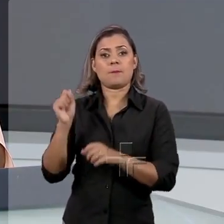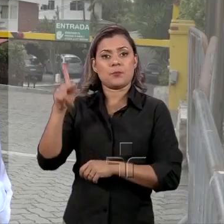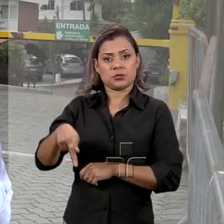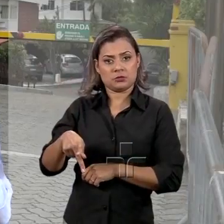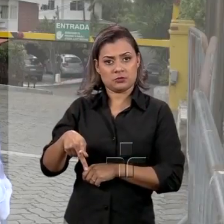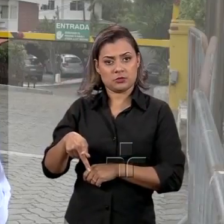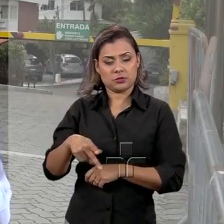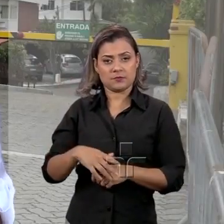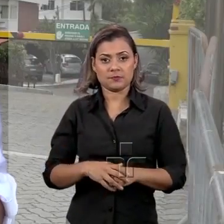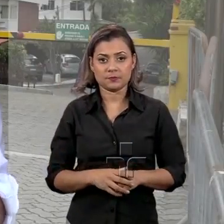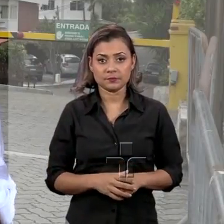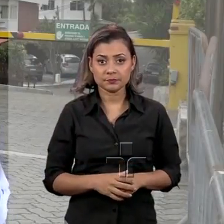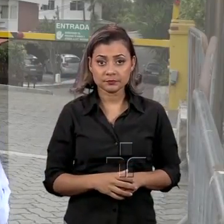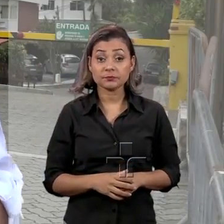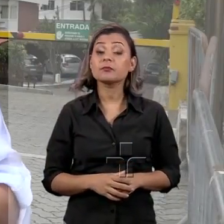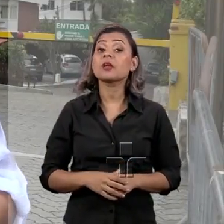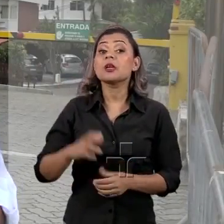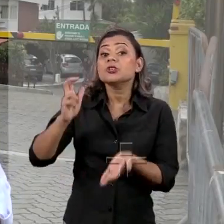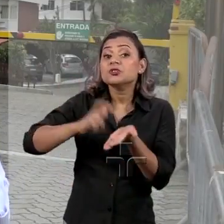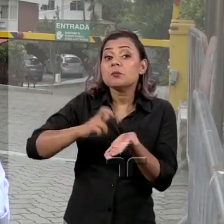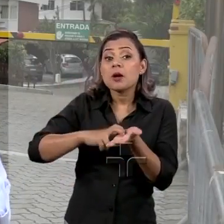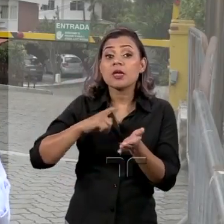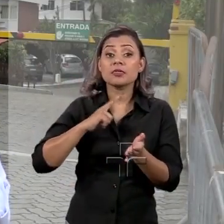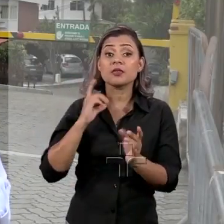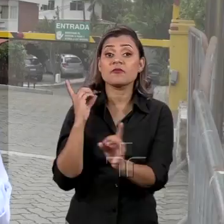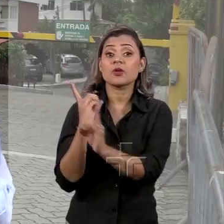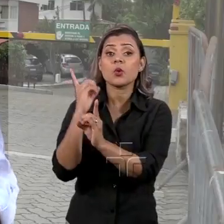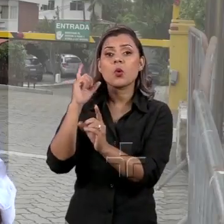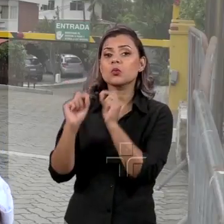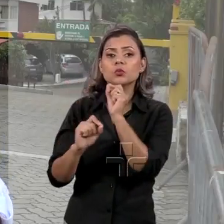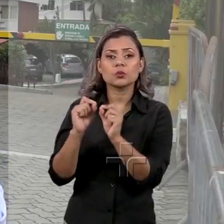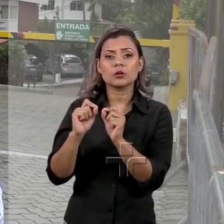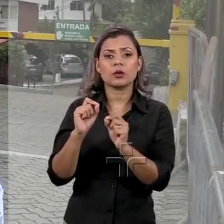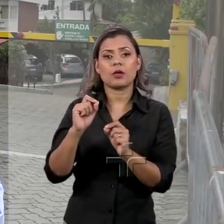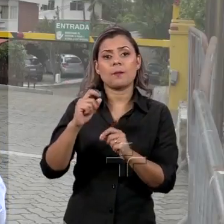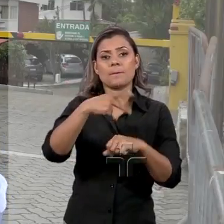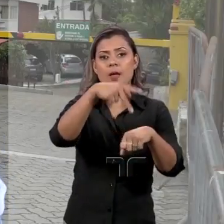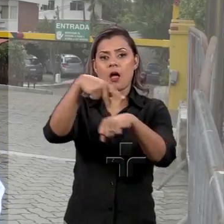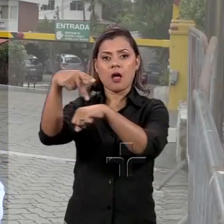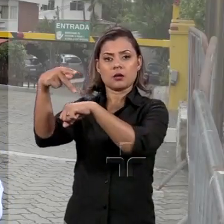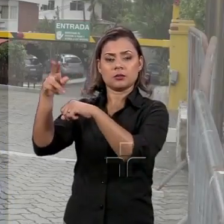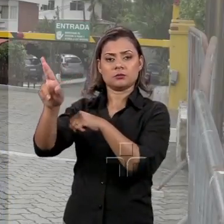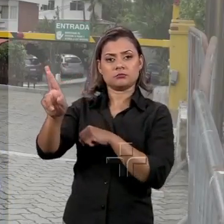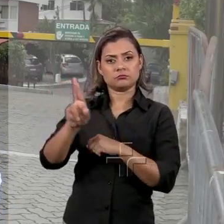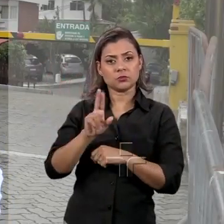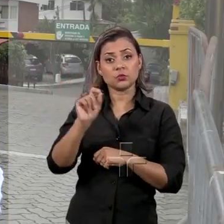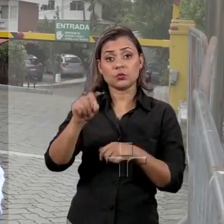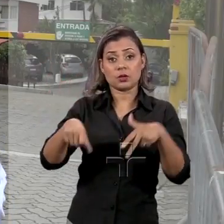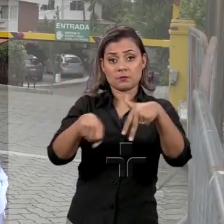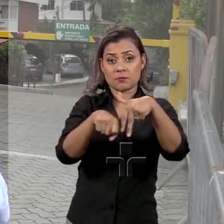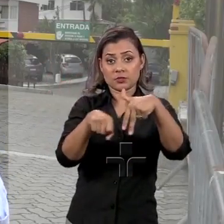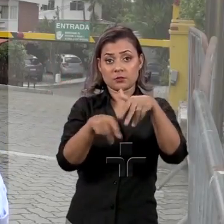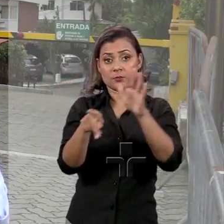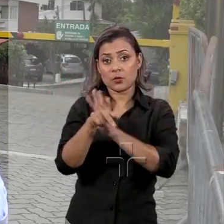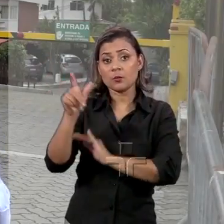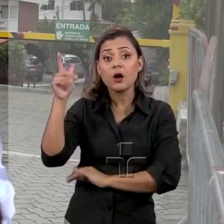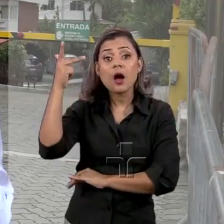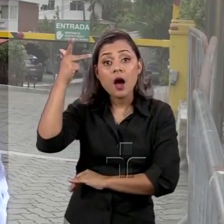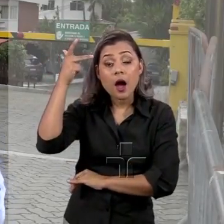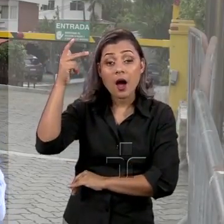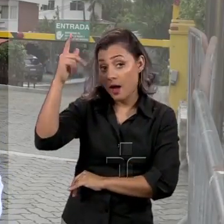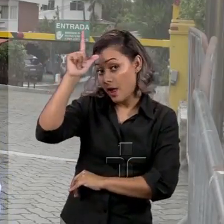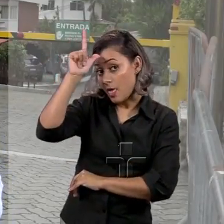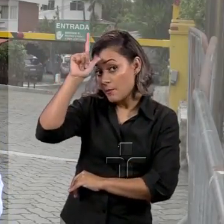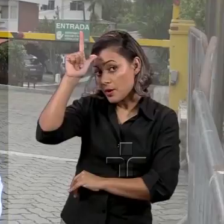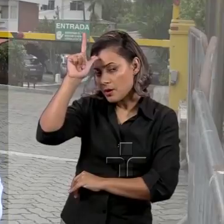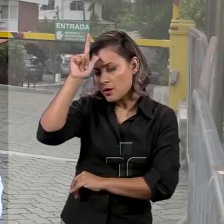Previdência. Amanhã foi destinada a encontros com representantes de outros países. O primeiro a chegar foi o embaixador da Alemanha, em seguida